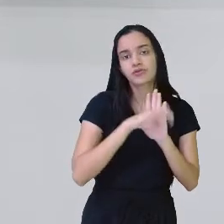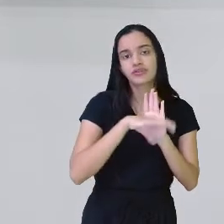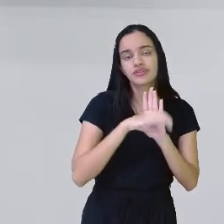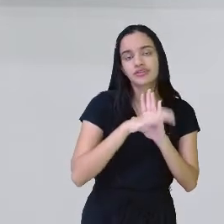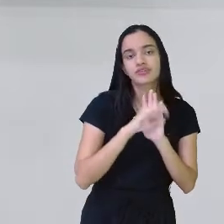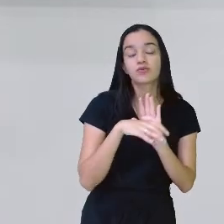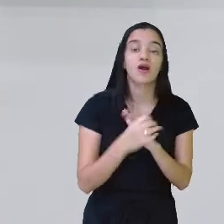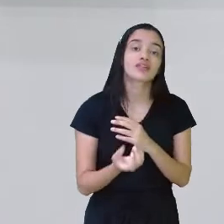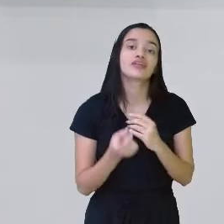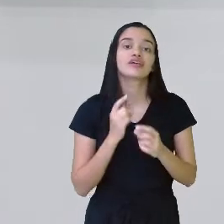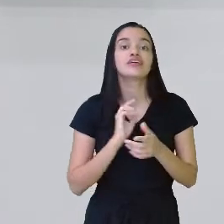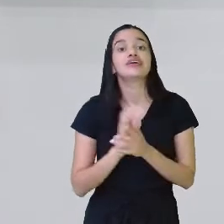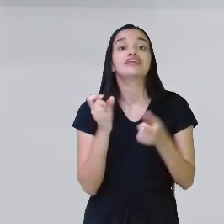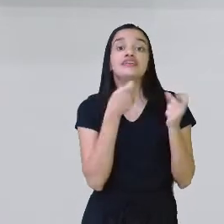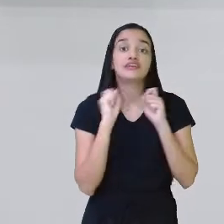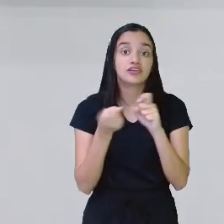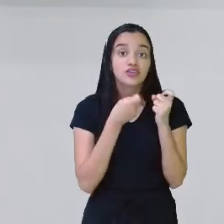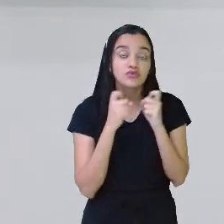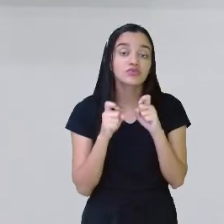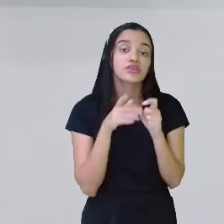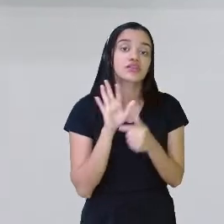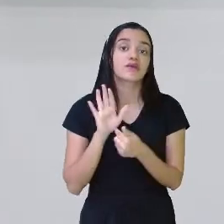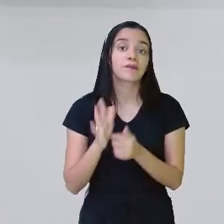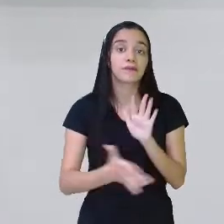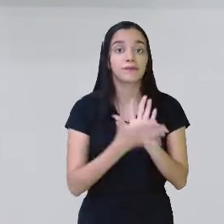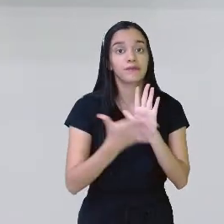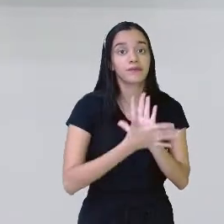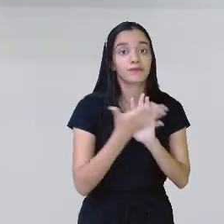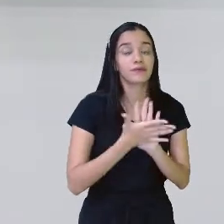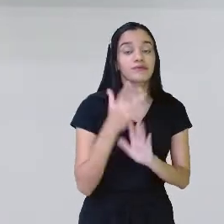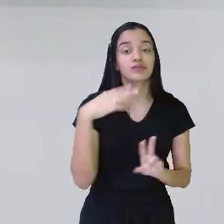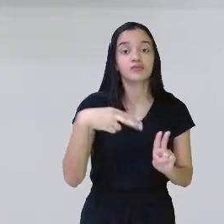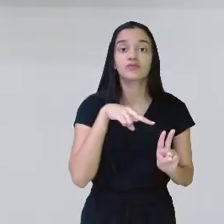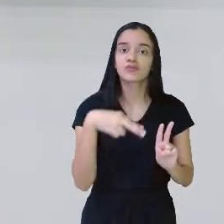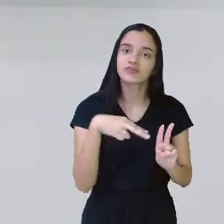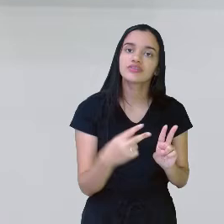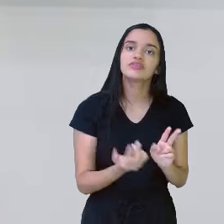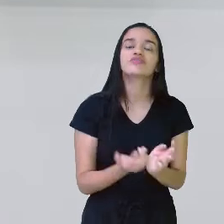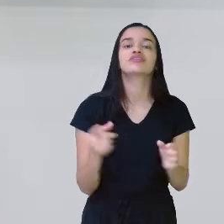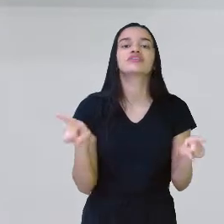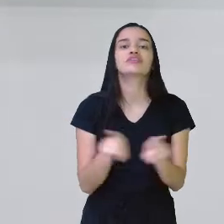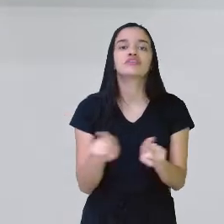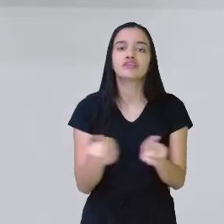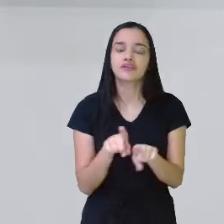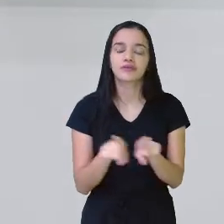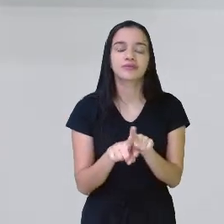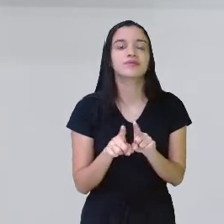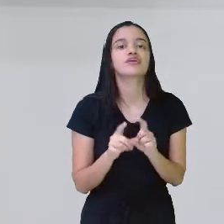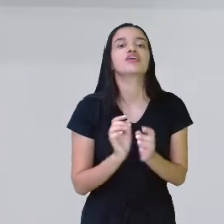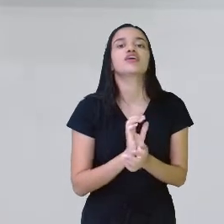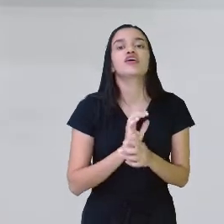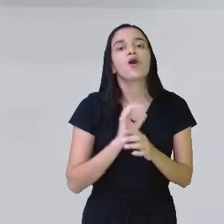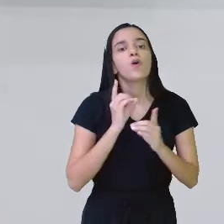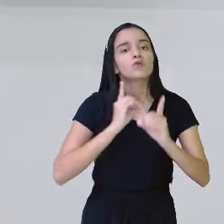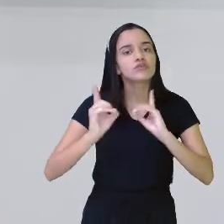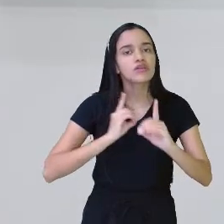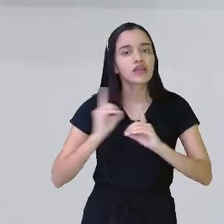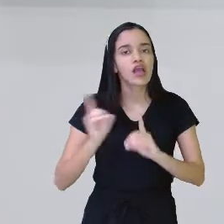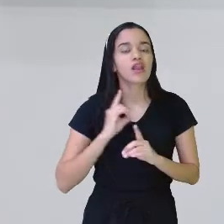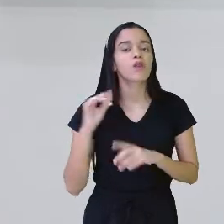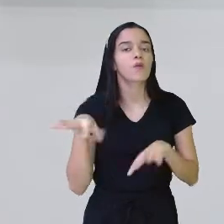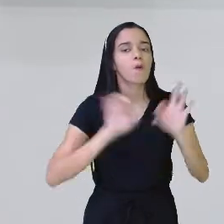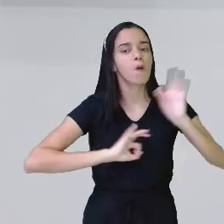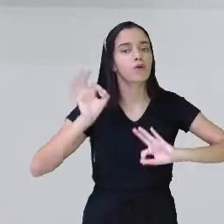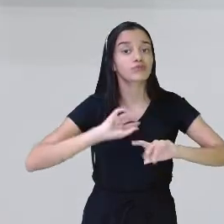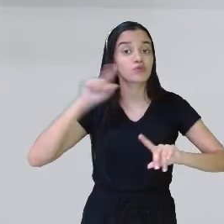ato de discutir, de apresentar propostas e pontos de vista, conduzir o diálogo de forma organizada, com